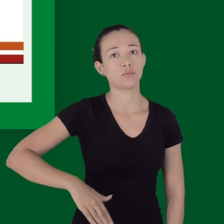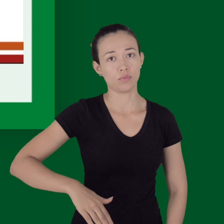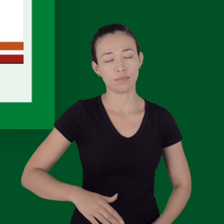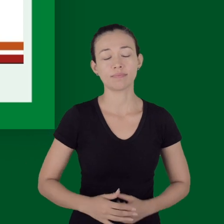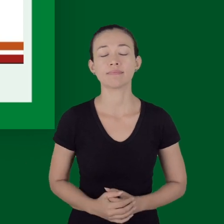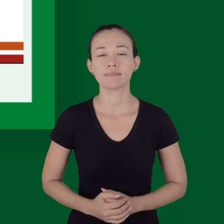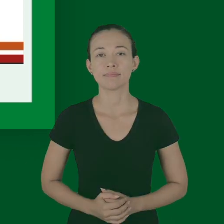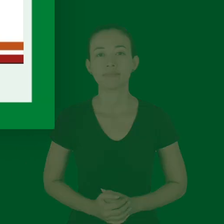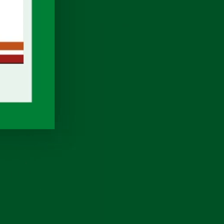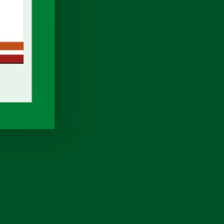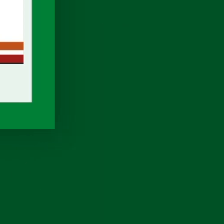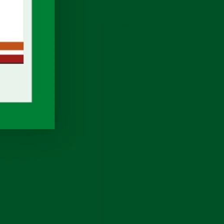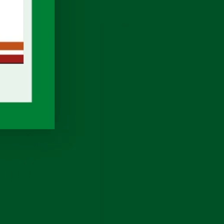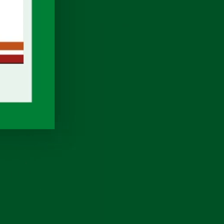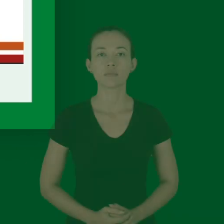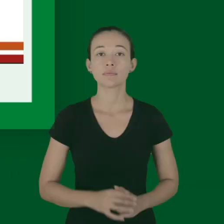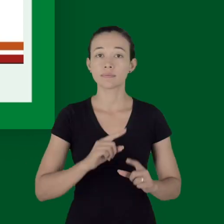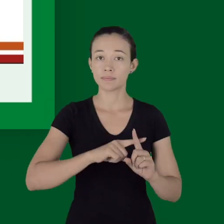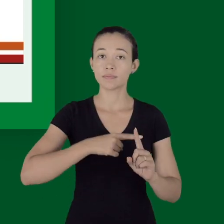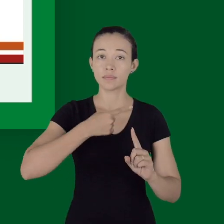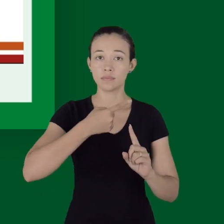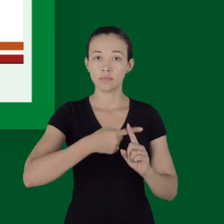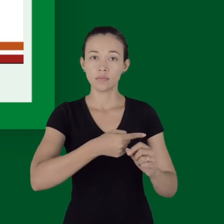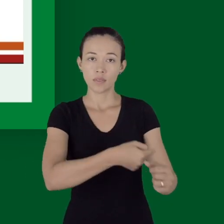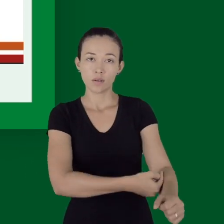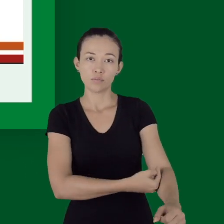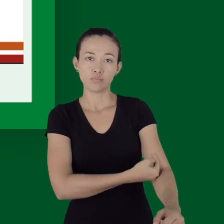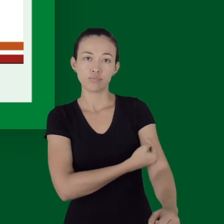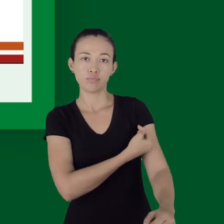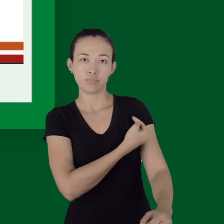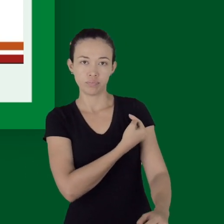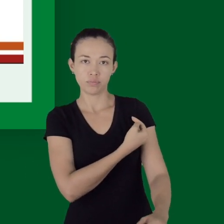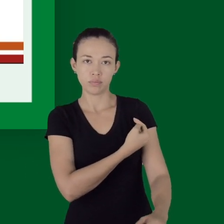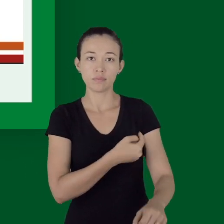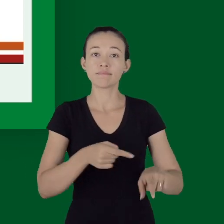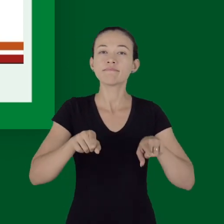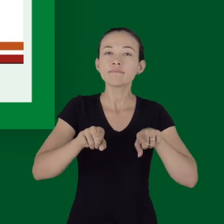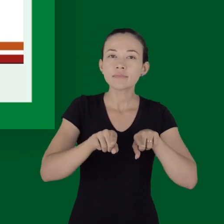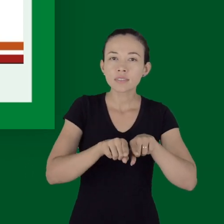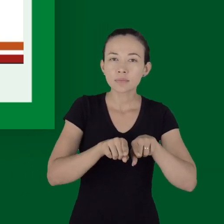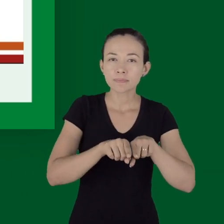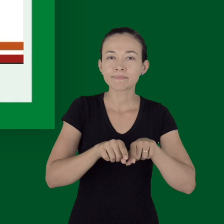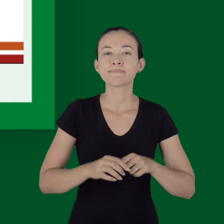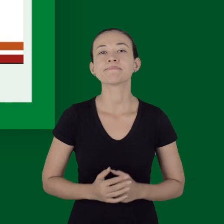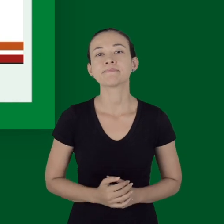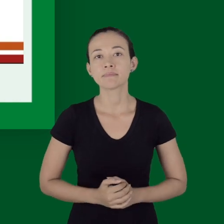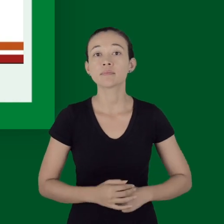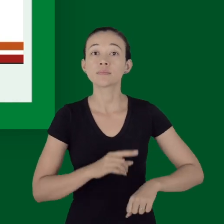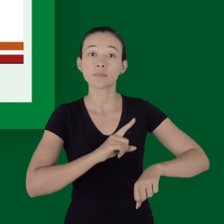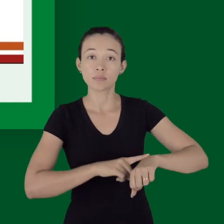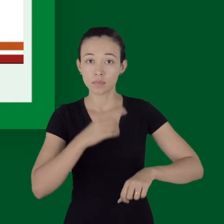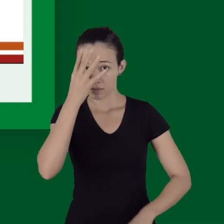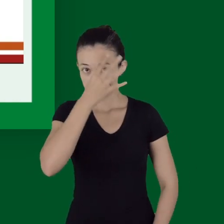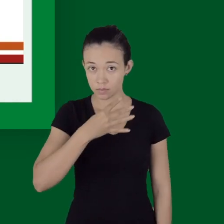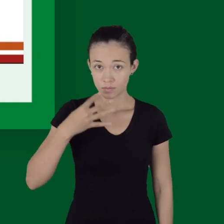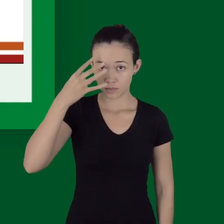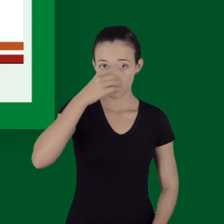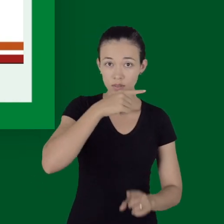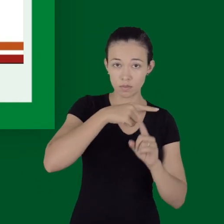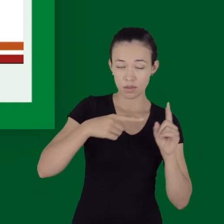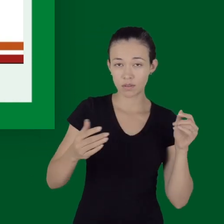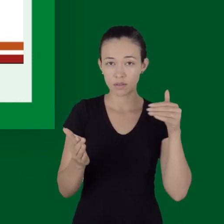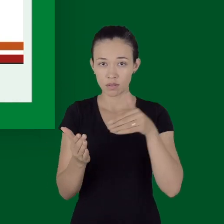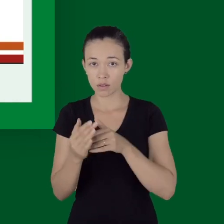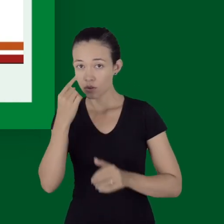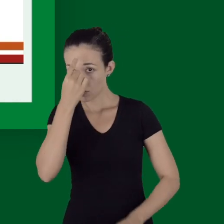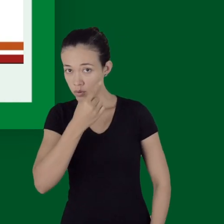tecido cerebral. E aqui está uma coisa interessante, está evoluindo cada vez mais. A janela de tratamento do AVC